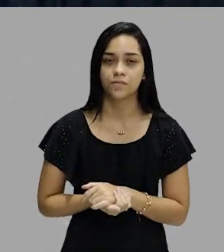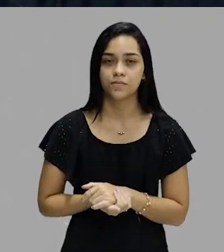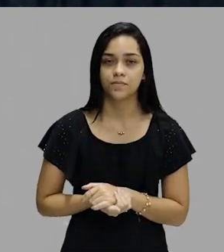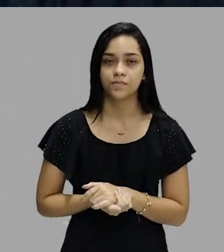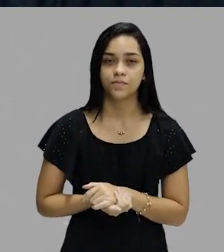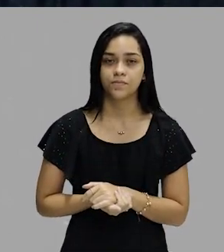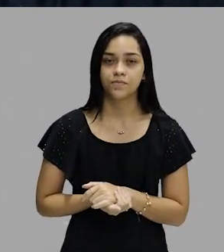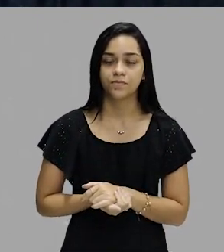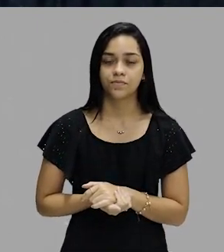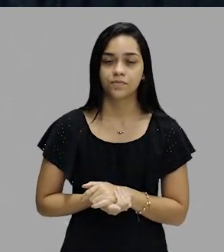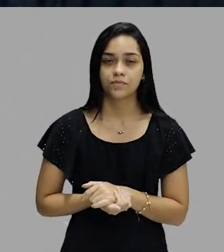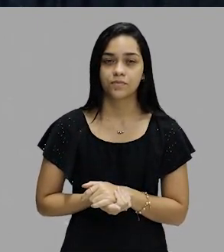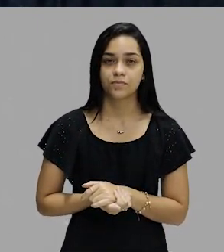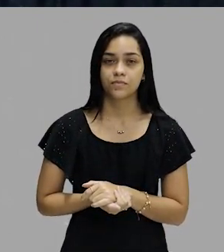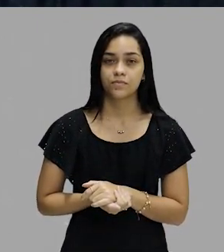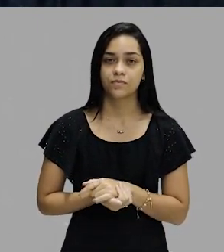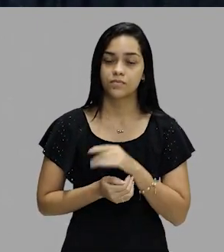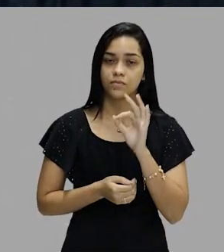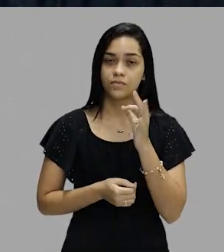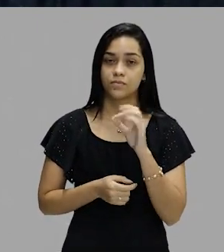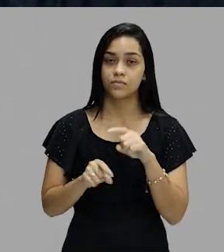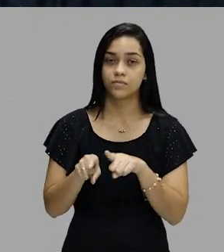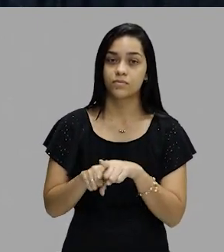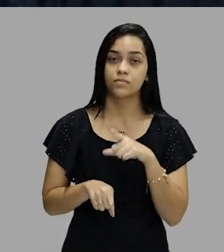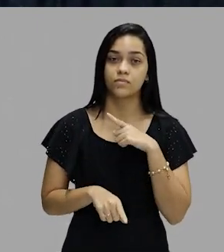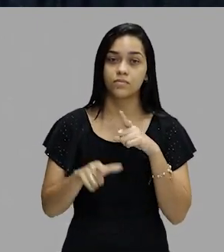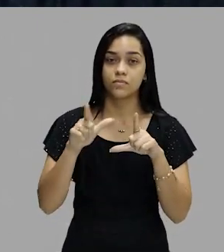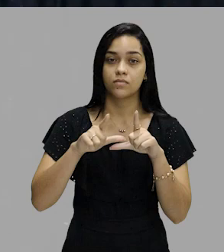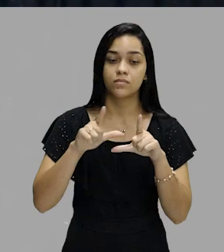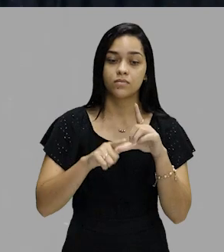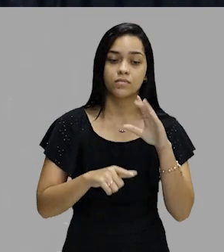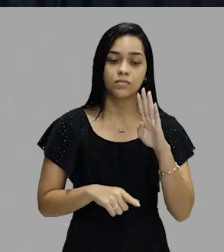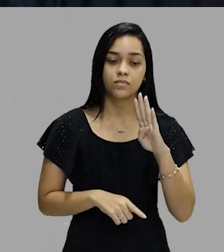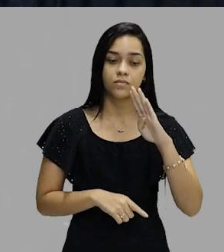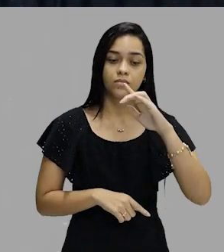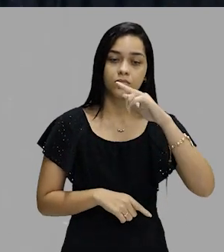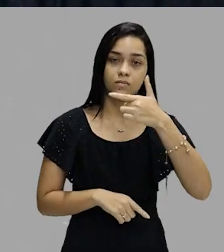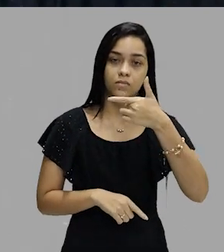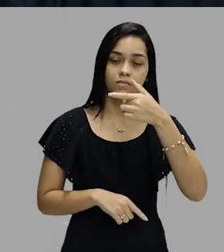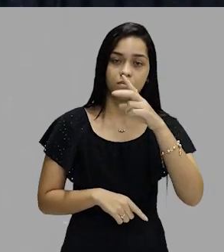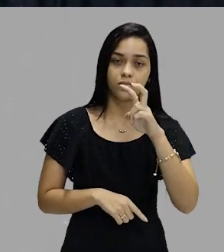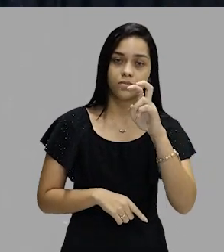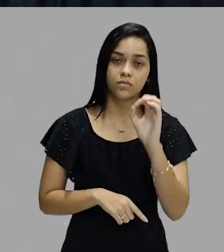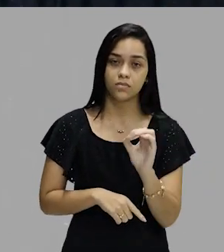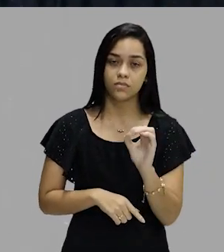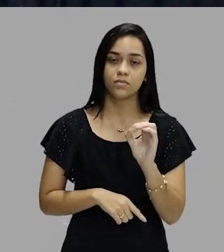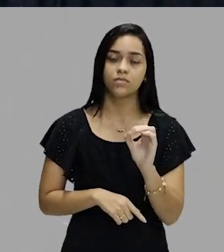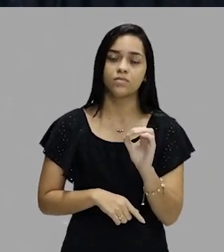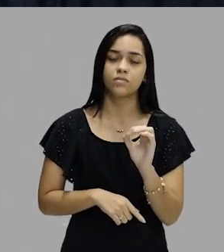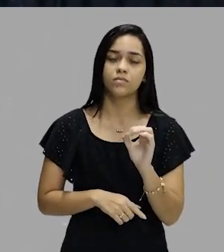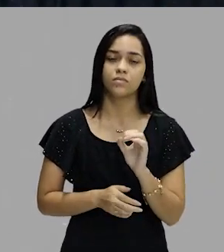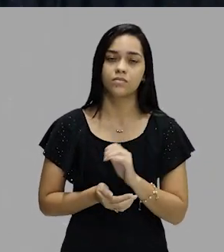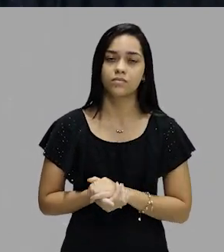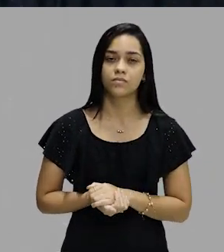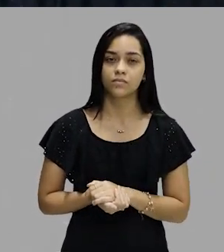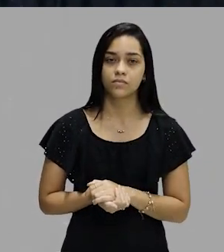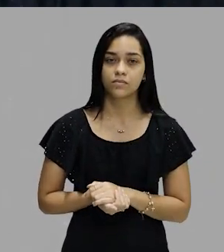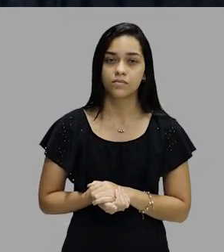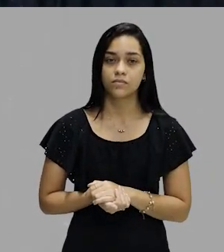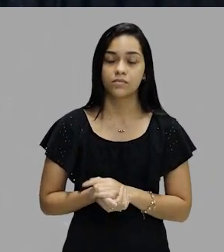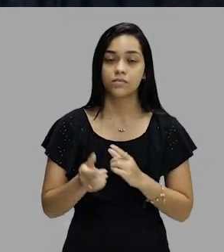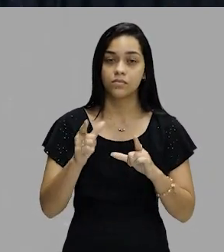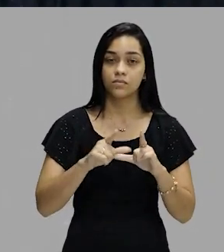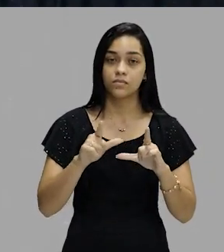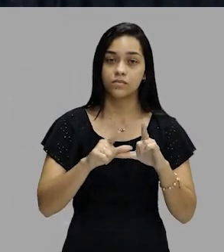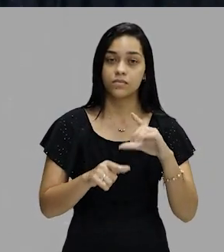20. Certo? Na substância B, a 250, né? Sólido para o líquido. E na